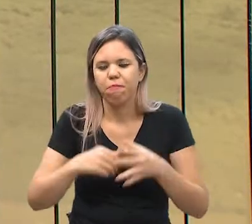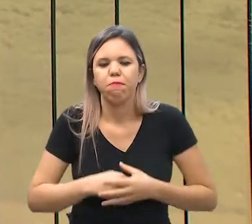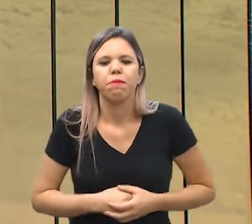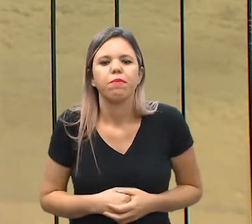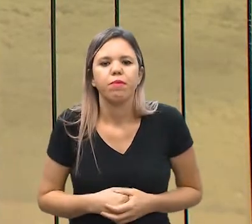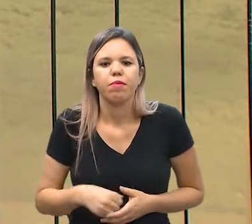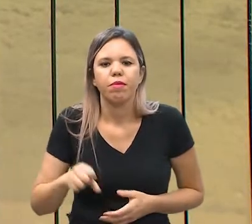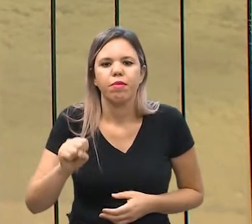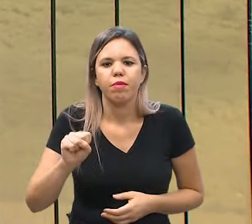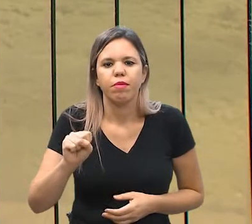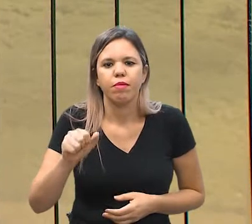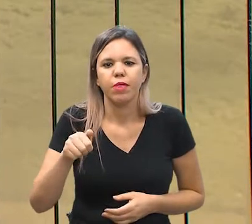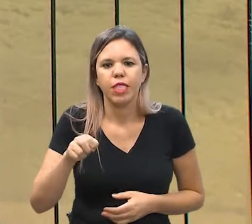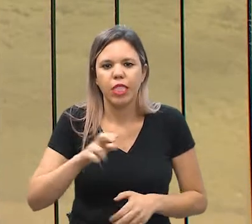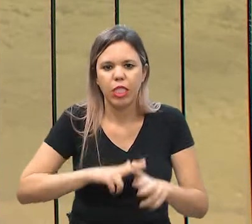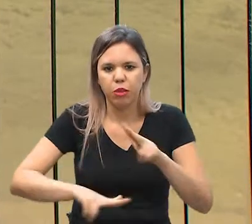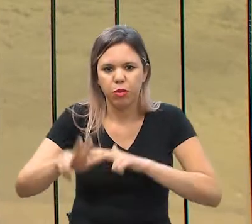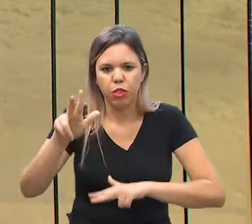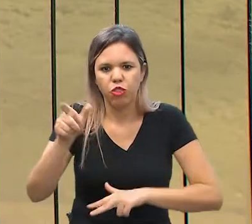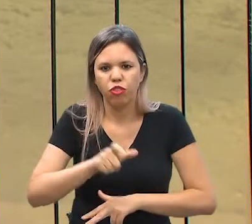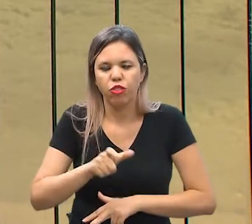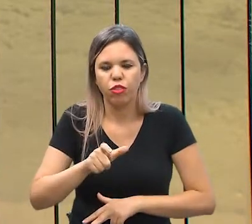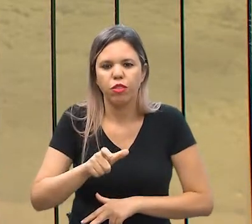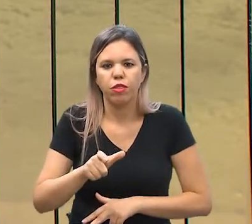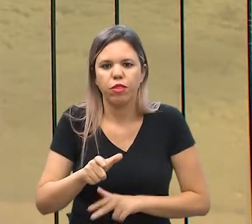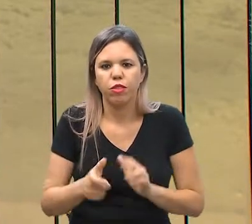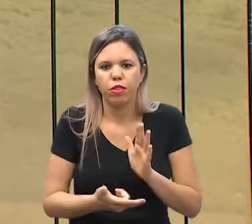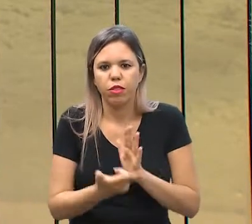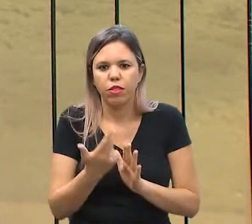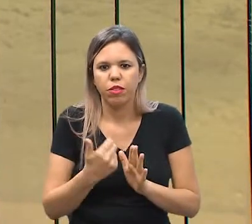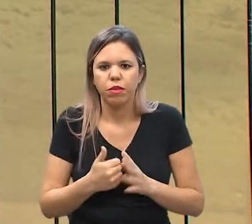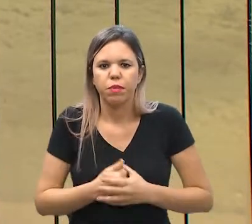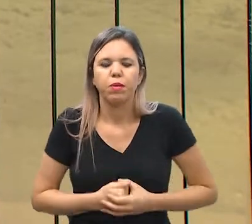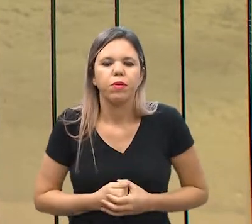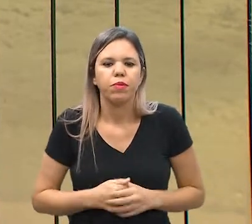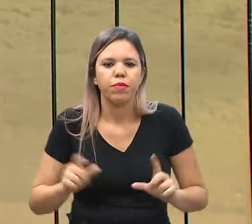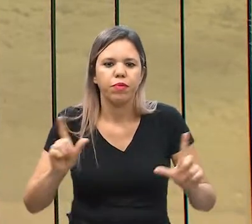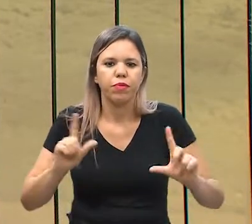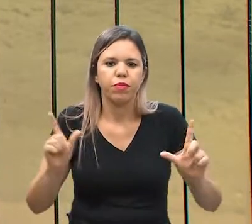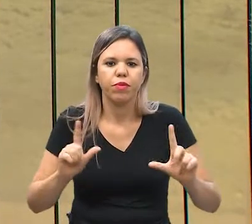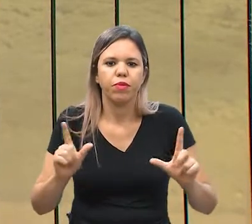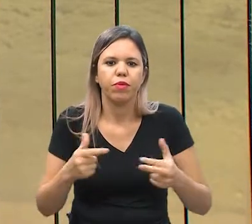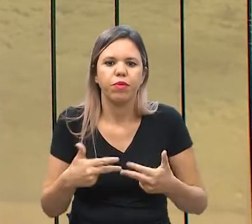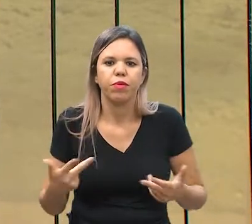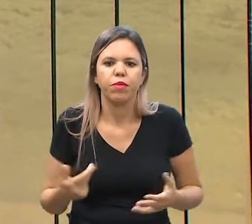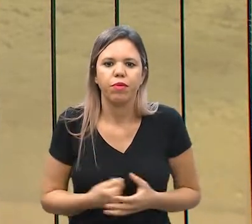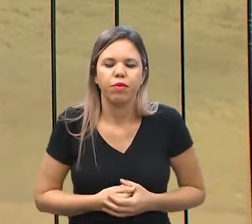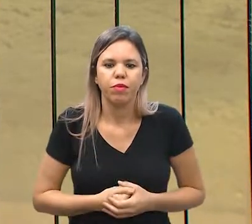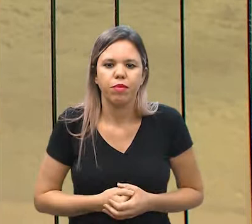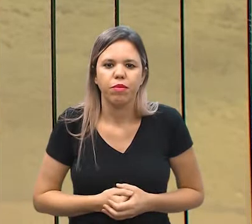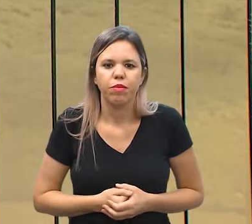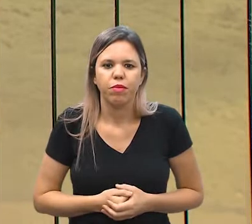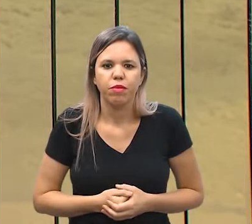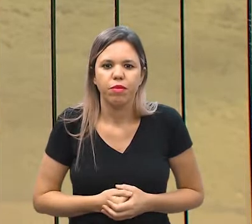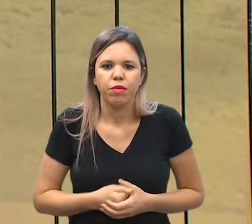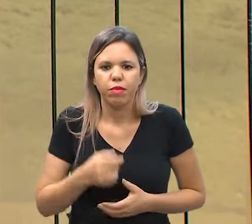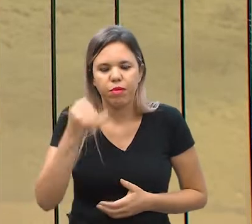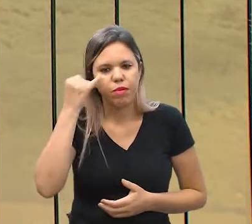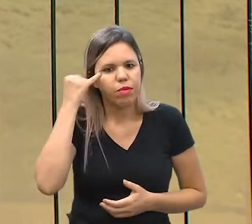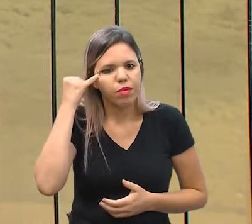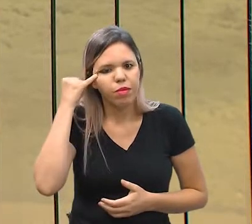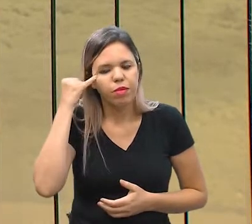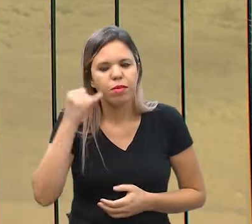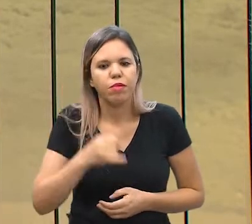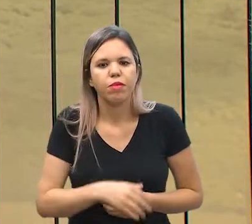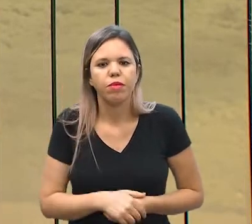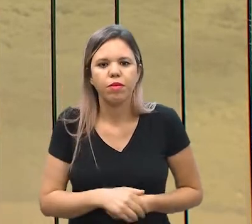era Samurai X, que passava no Cartoon Network. Mas era alguma coisa assim, não sei japonês e tal, mas era